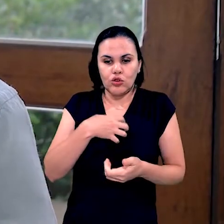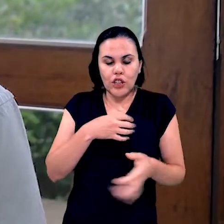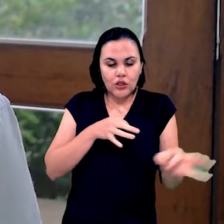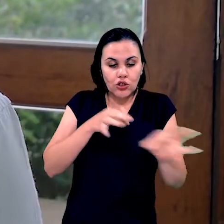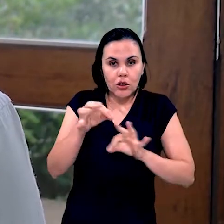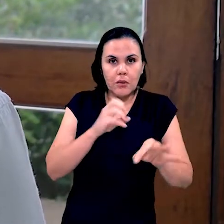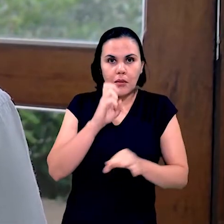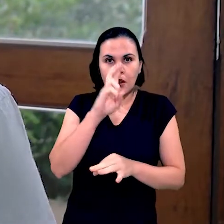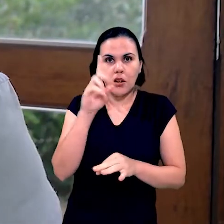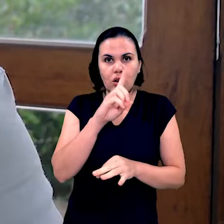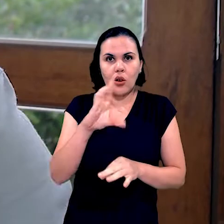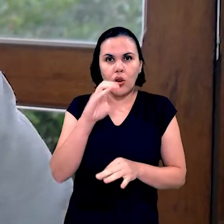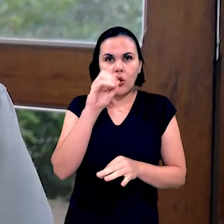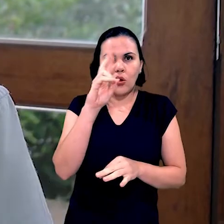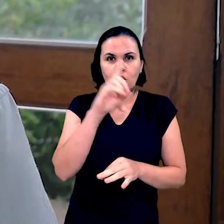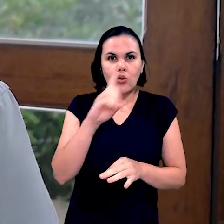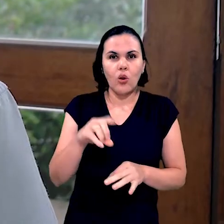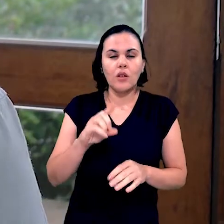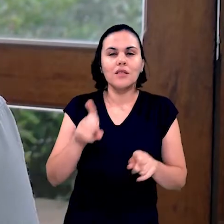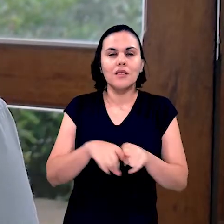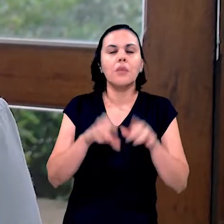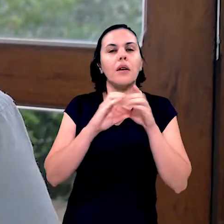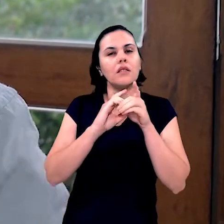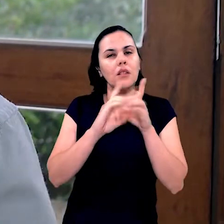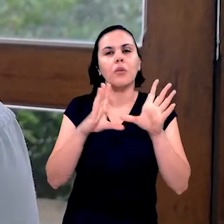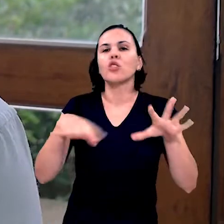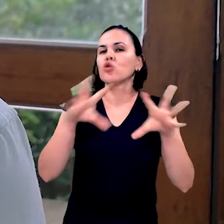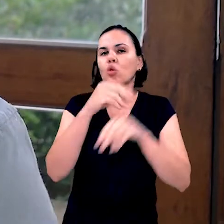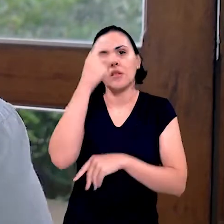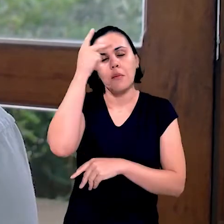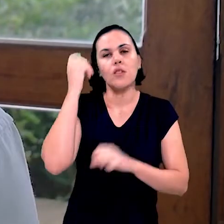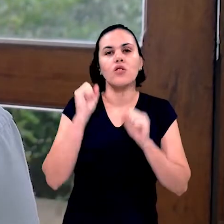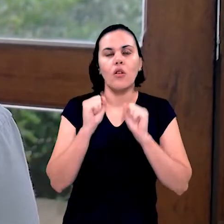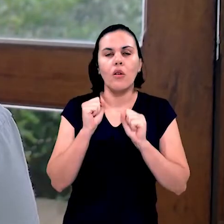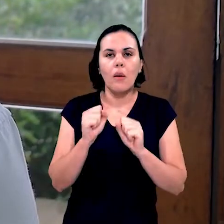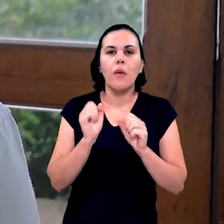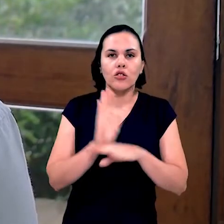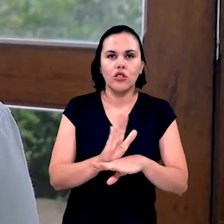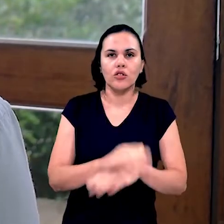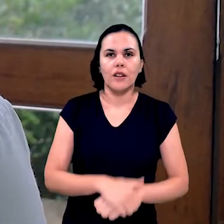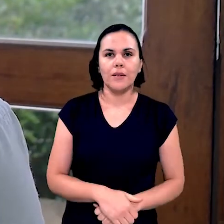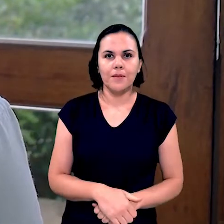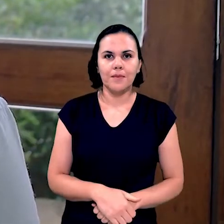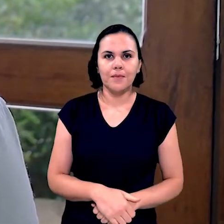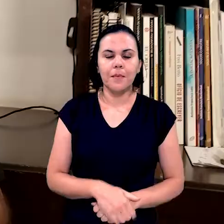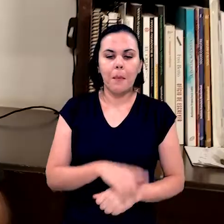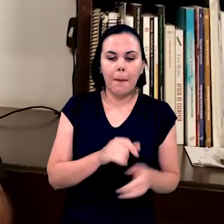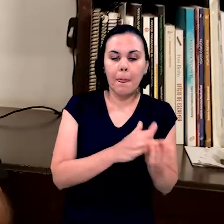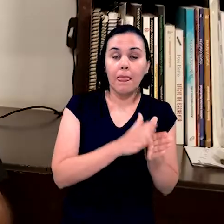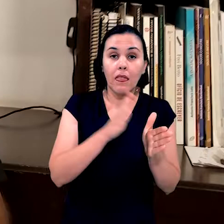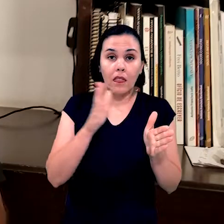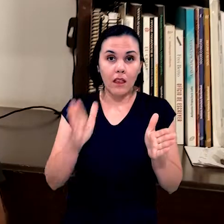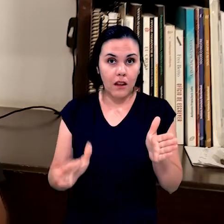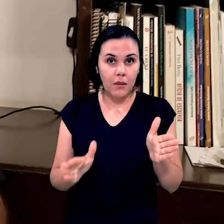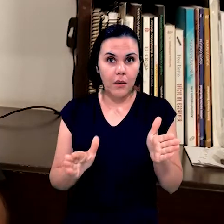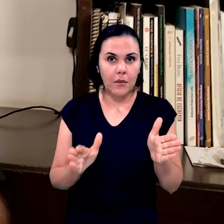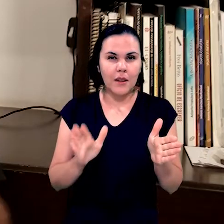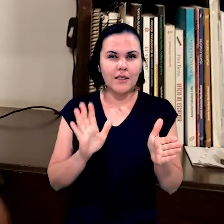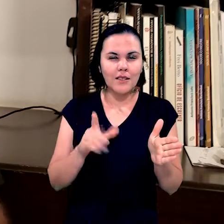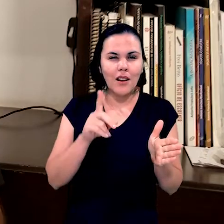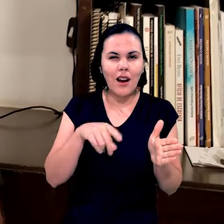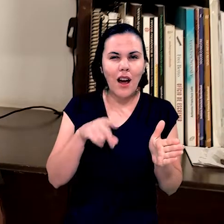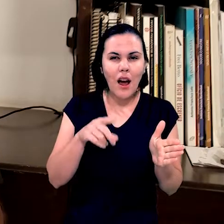a manufatura do cuscuz, com esse caráter coletivo e democrático, né, que todo mundo pode participar um pouquinho daquele momento. Momento não